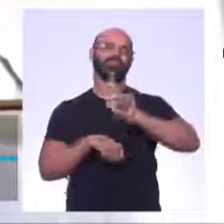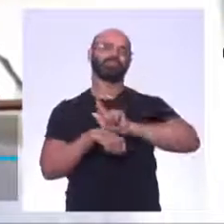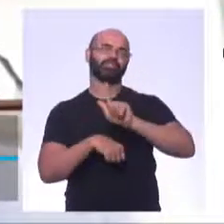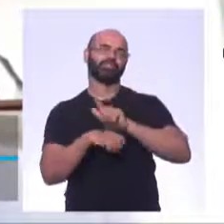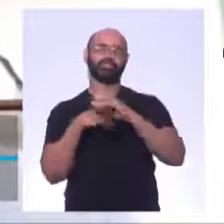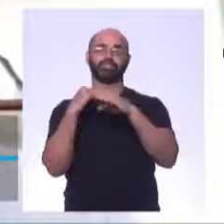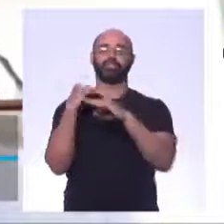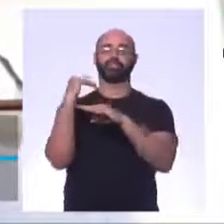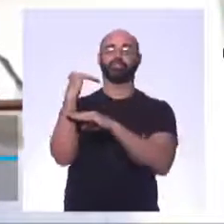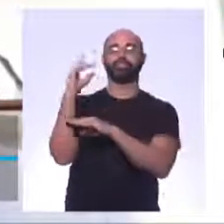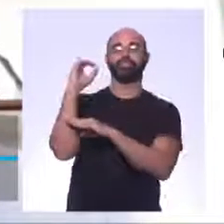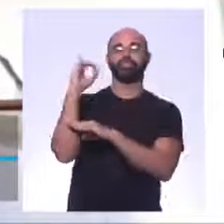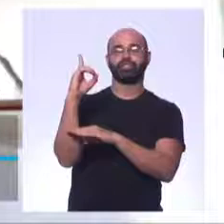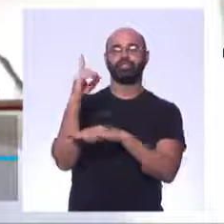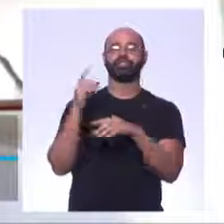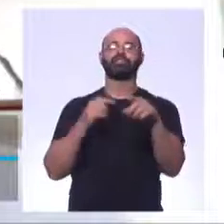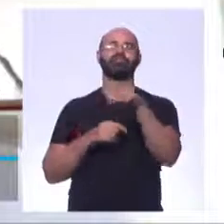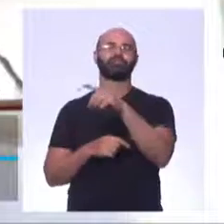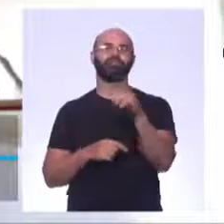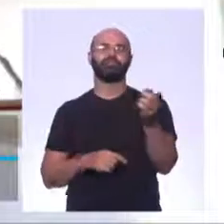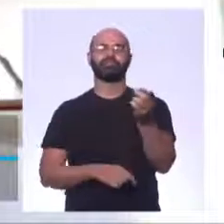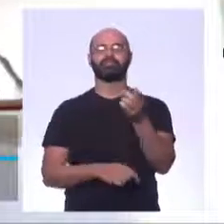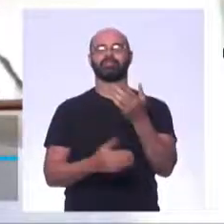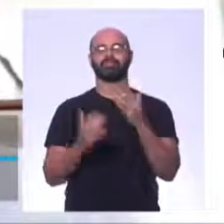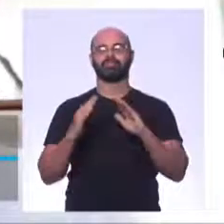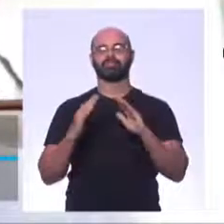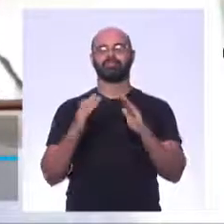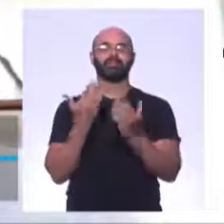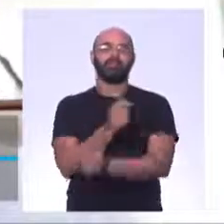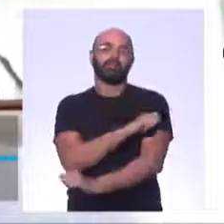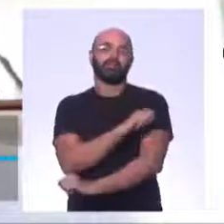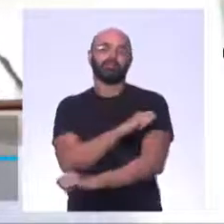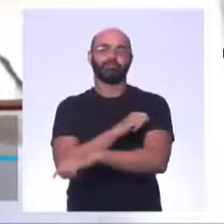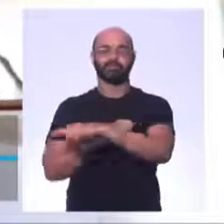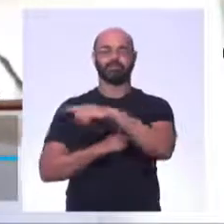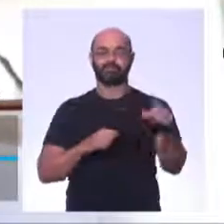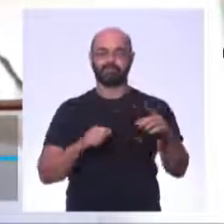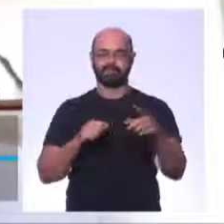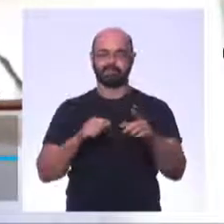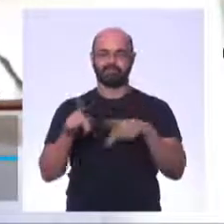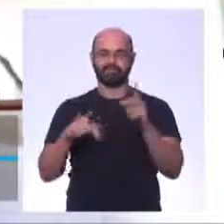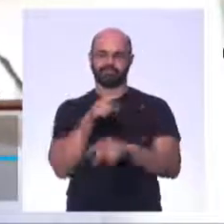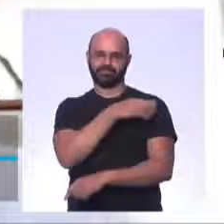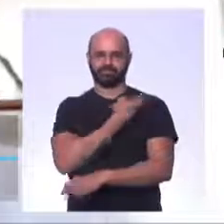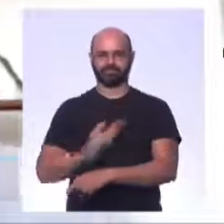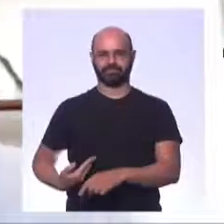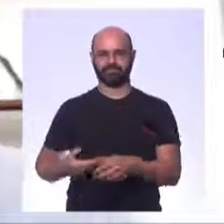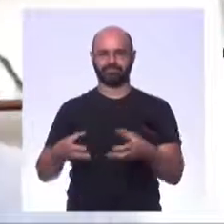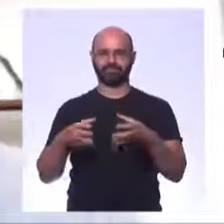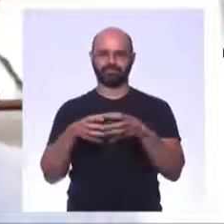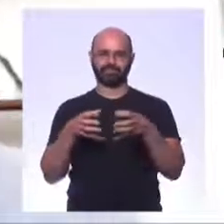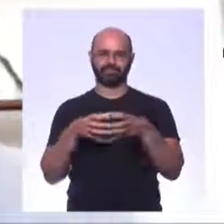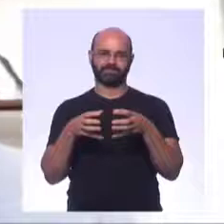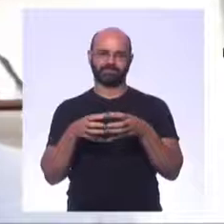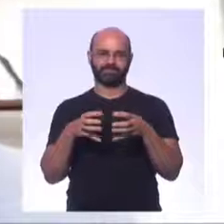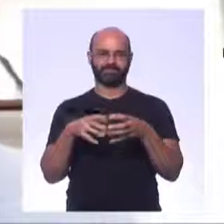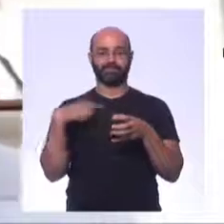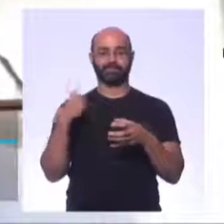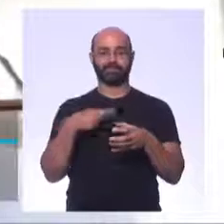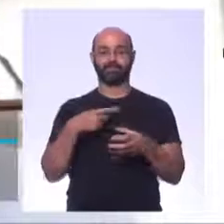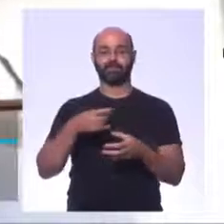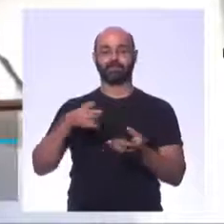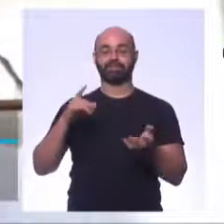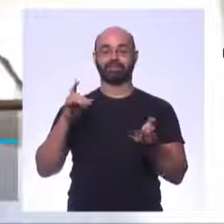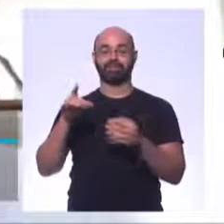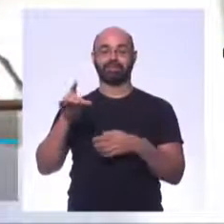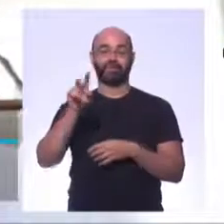dirigentes e principalmente vocês, estudantes da rede pública paulista. Nós estamos aqui ao vivo do nosso centro, na sala